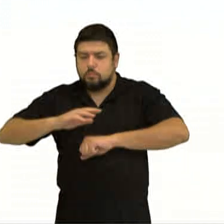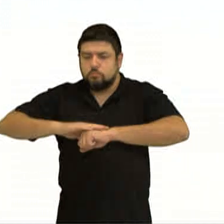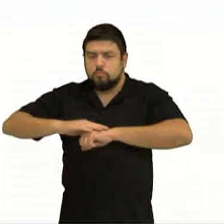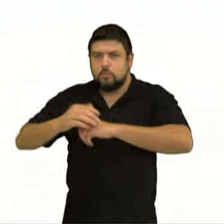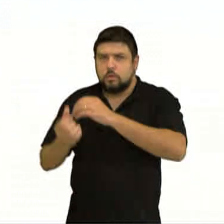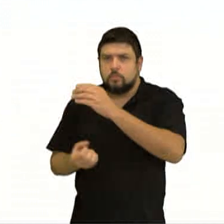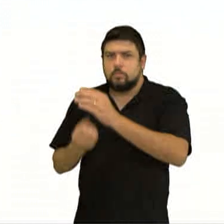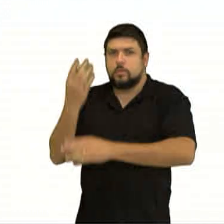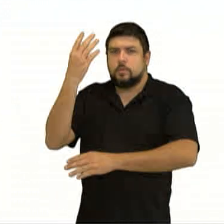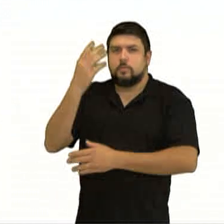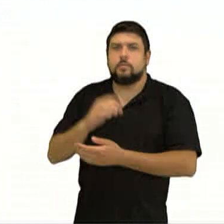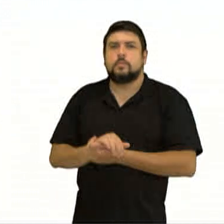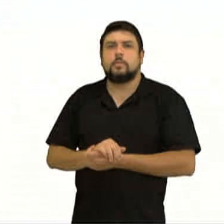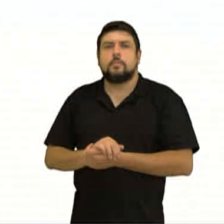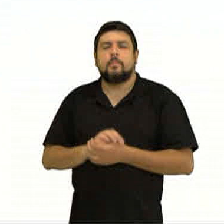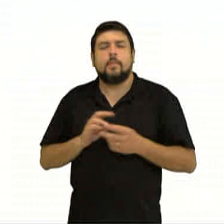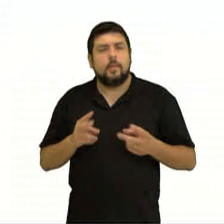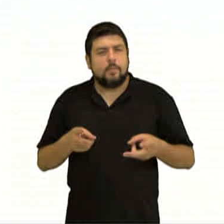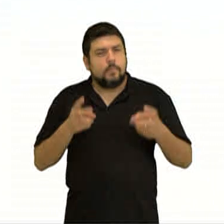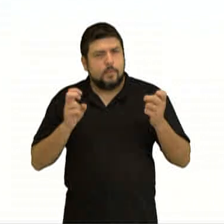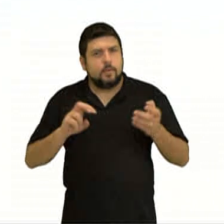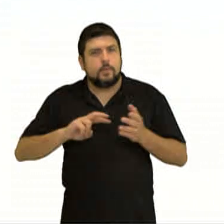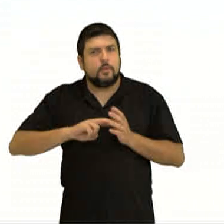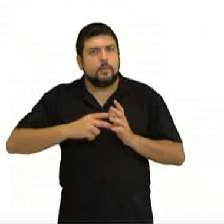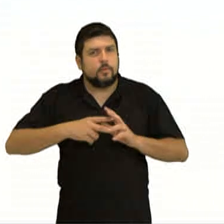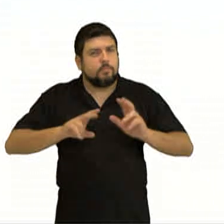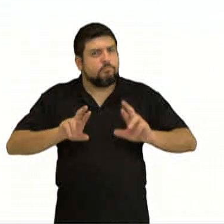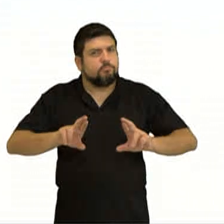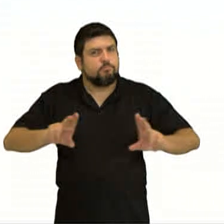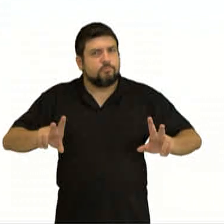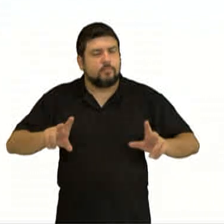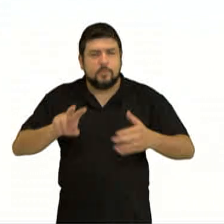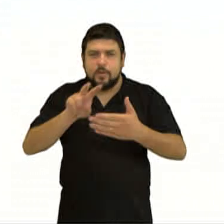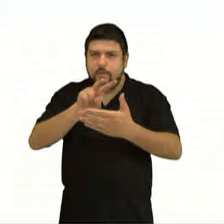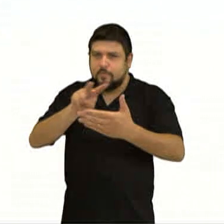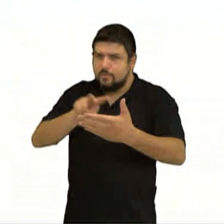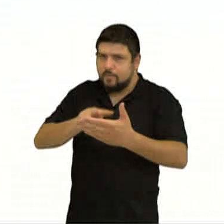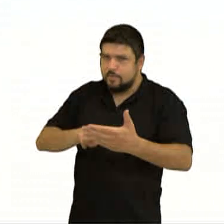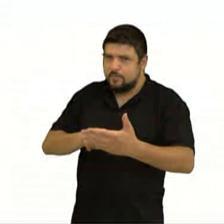não dá para traduzir os phrasal verbs ao pé da letra. Bora ler?